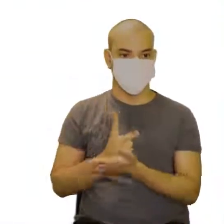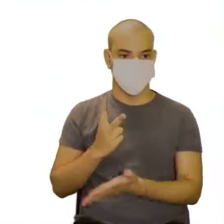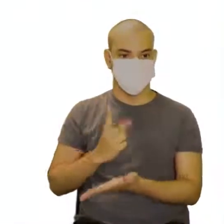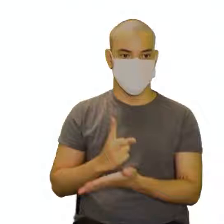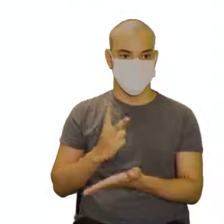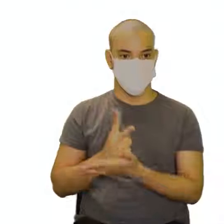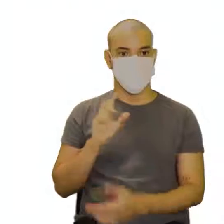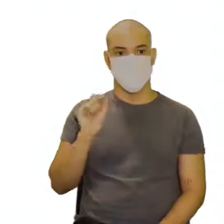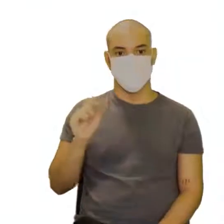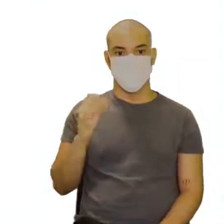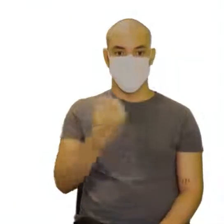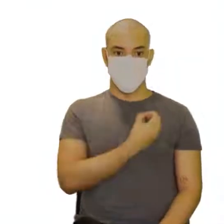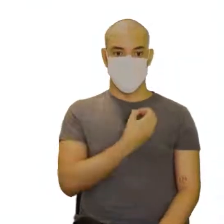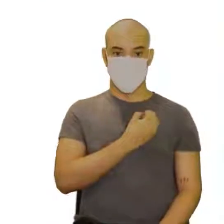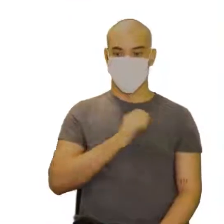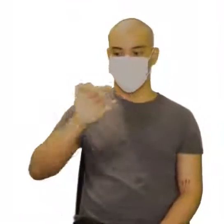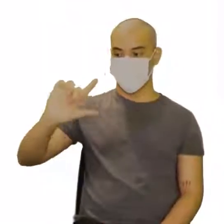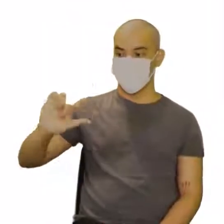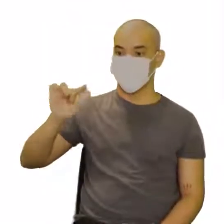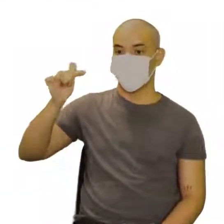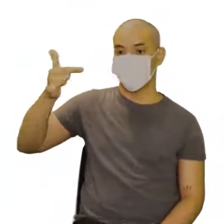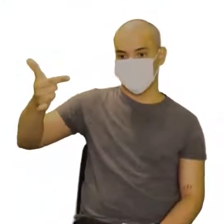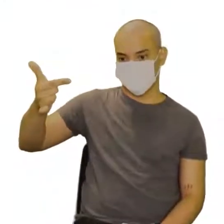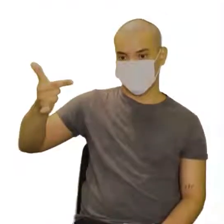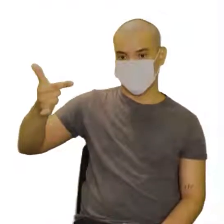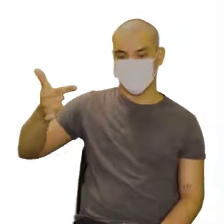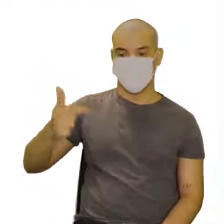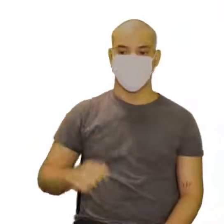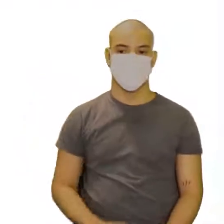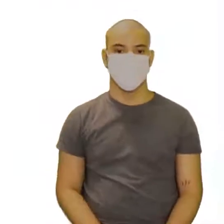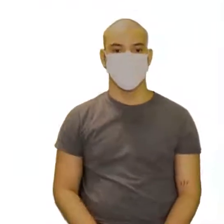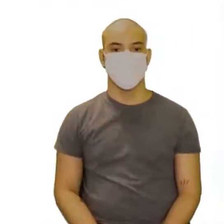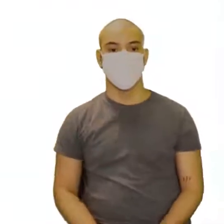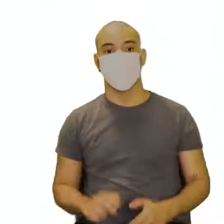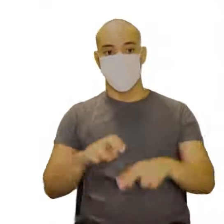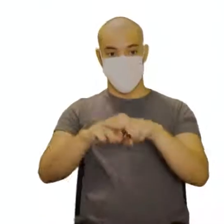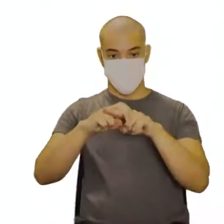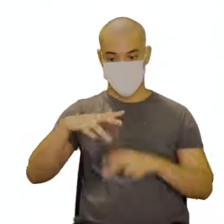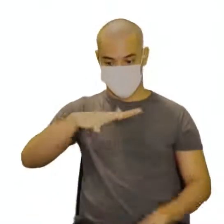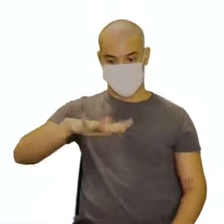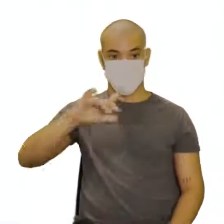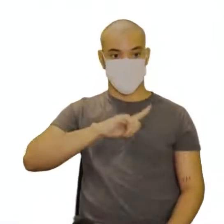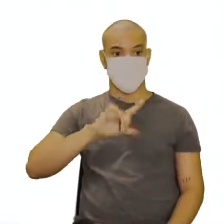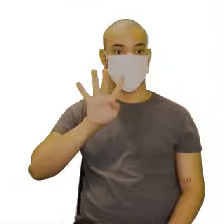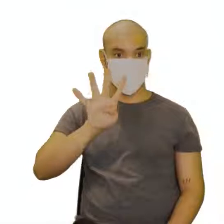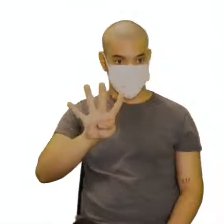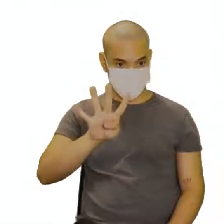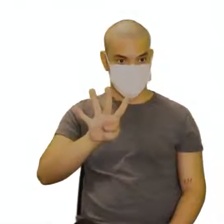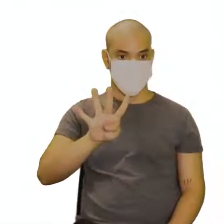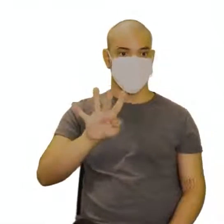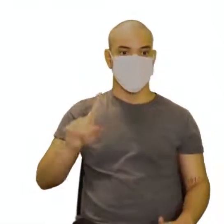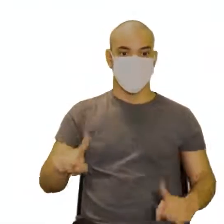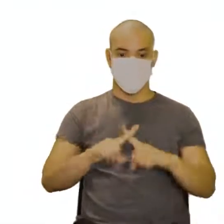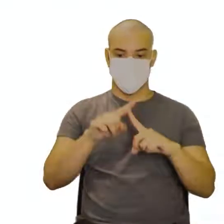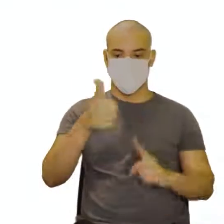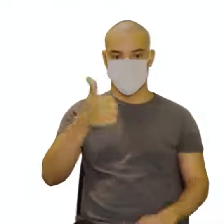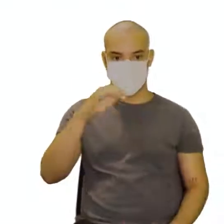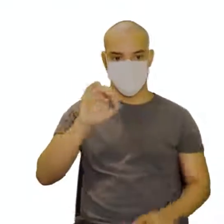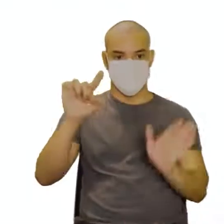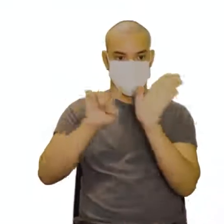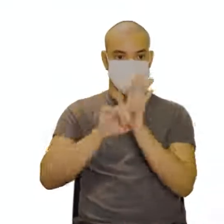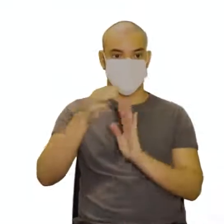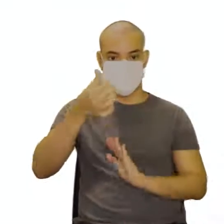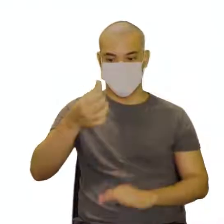só, esse número ao quadrado, ok? Logo, a área tem o quê? 4 vezes 10 a